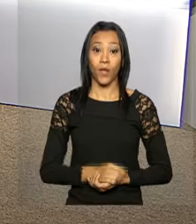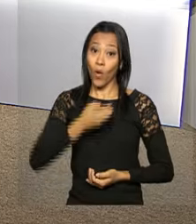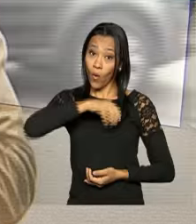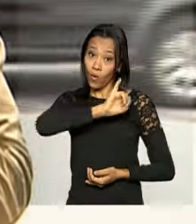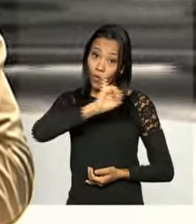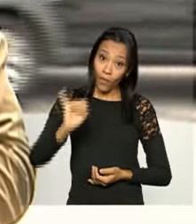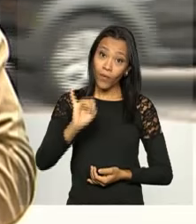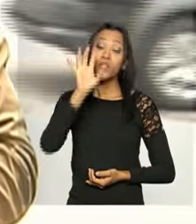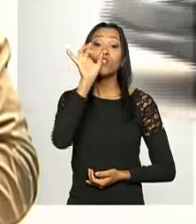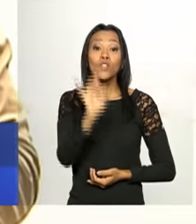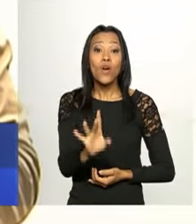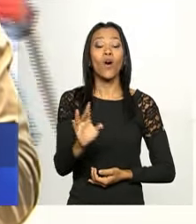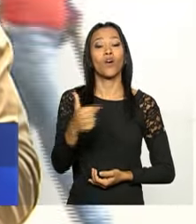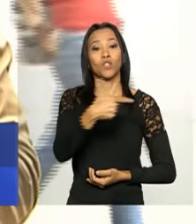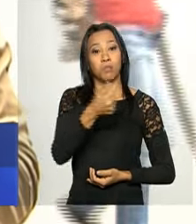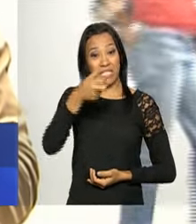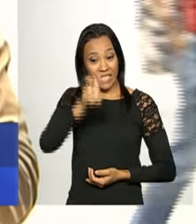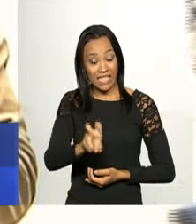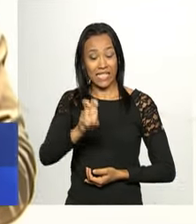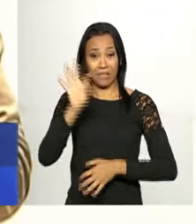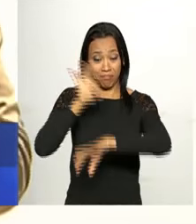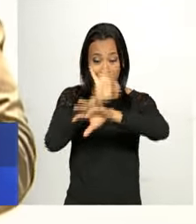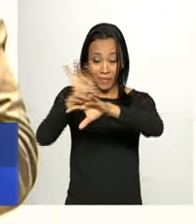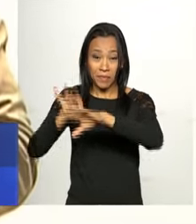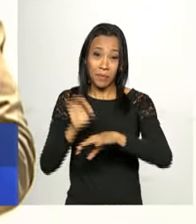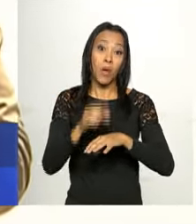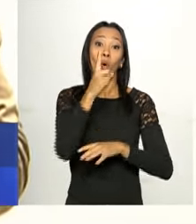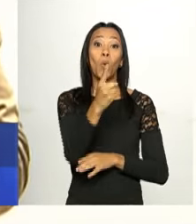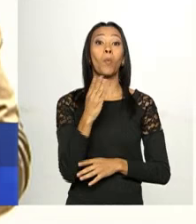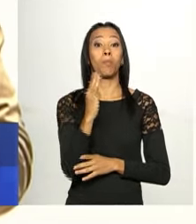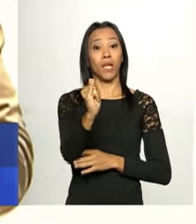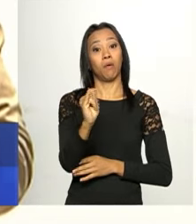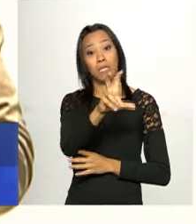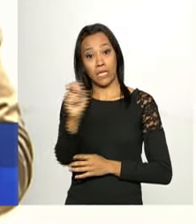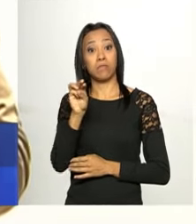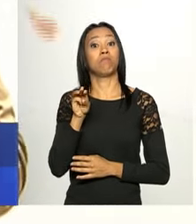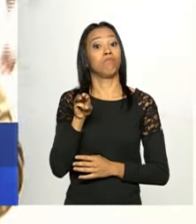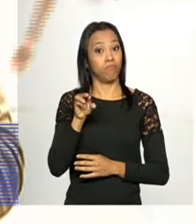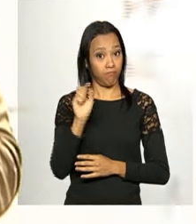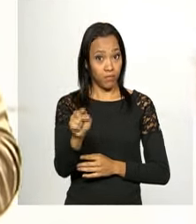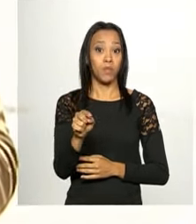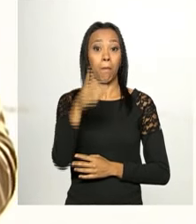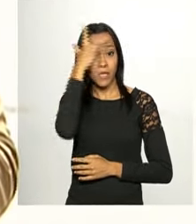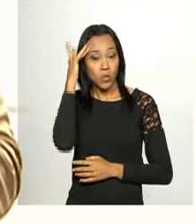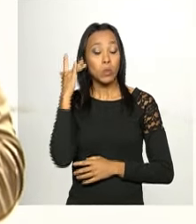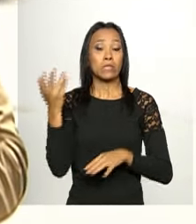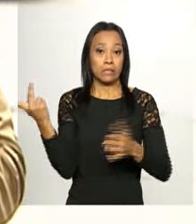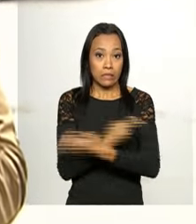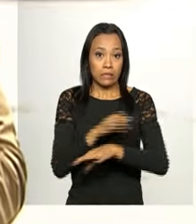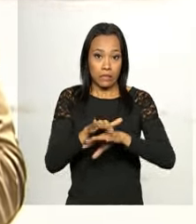Olá, Jaime. Só em 2015, a dengue afetou mais de 15 milhão e meio de pessoas aqui no Brasil, segundo dados do Ministério da